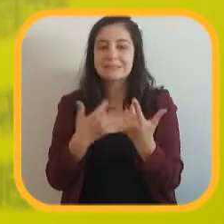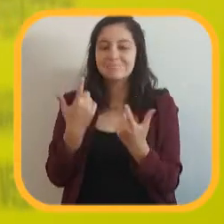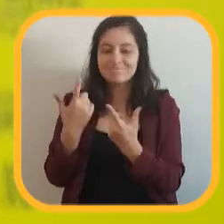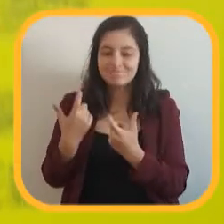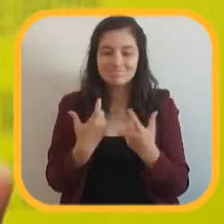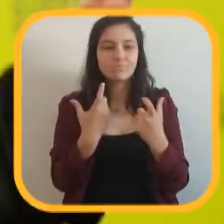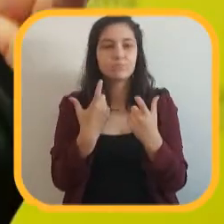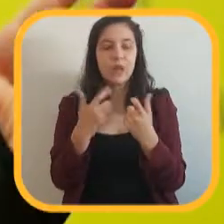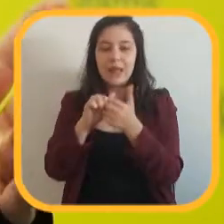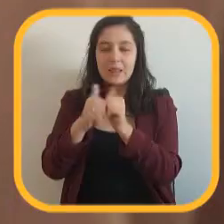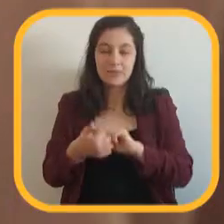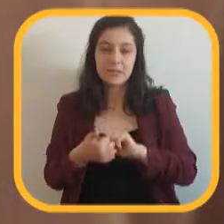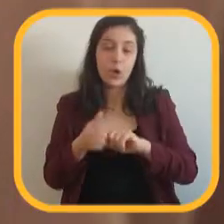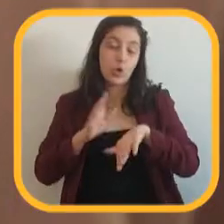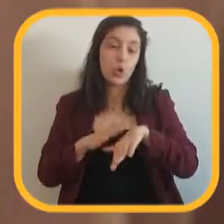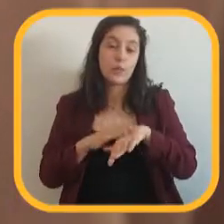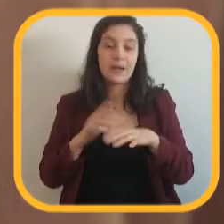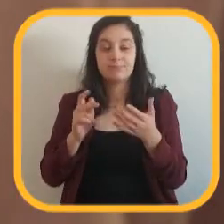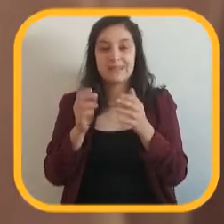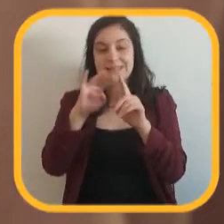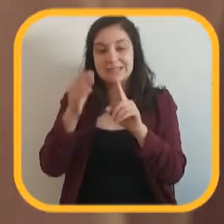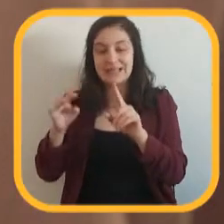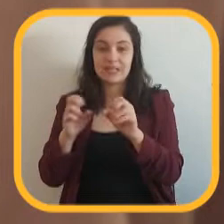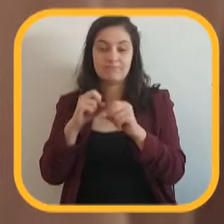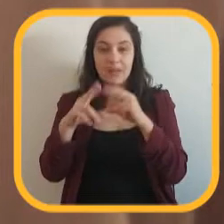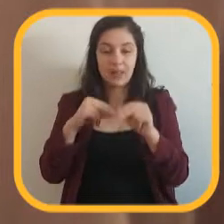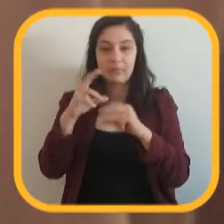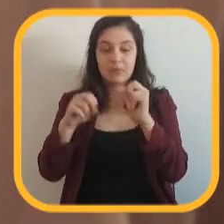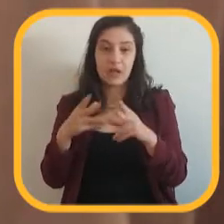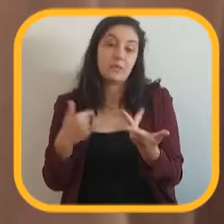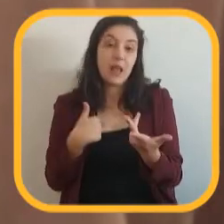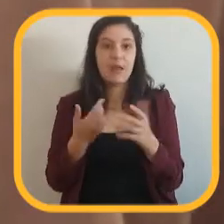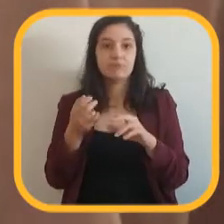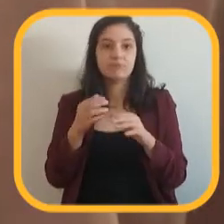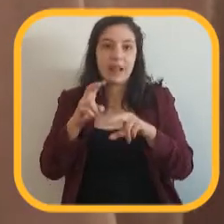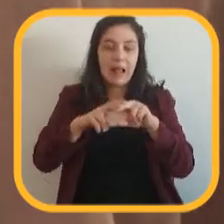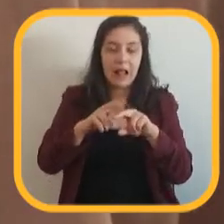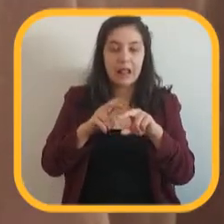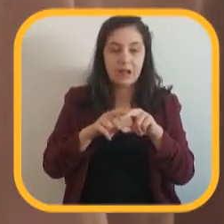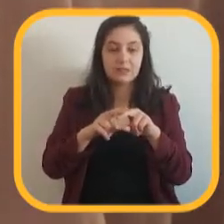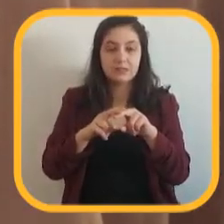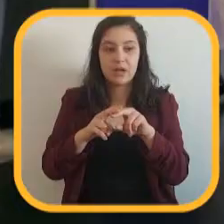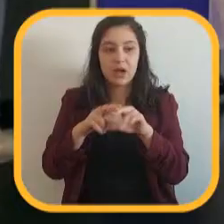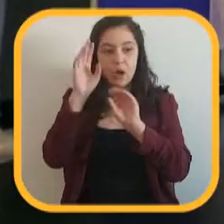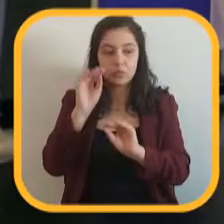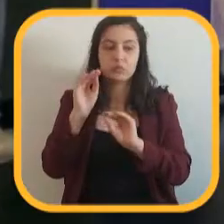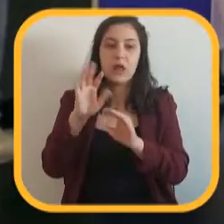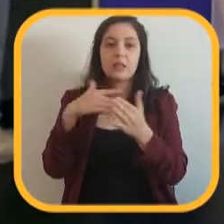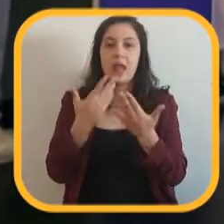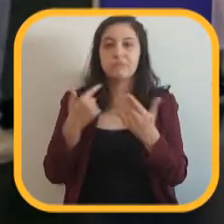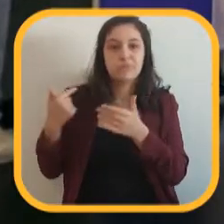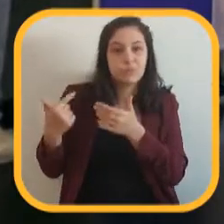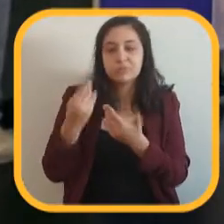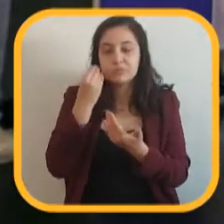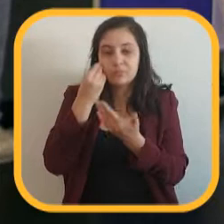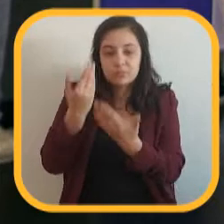necessidade crescente de adaptação face às inovações da ciência. Estando numa carreira académica, as atualizações científicas fazem parte do dia-a-dia